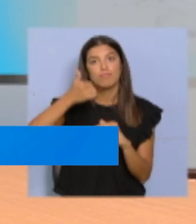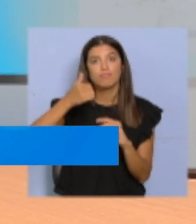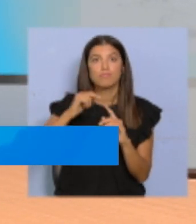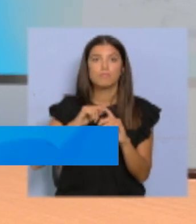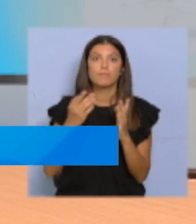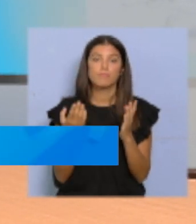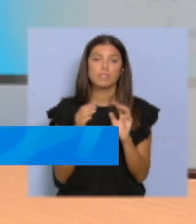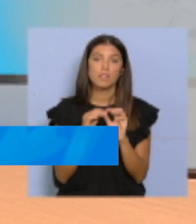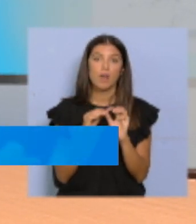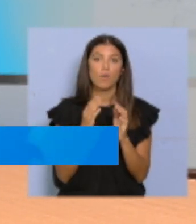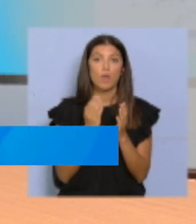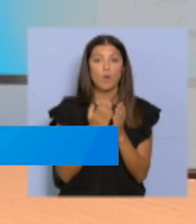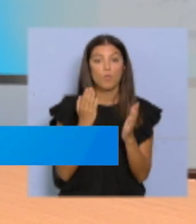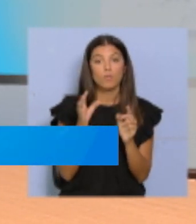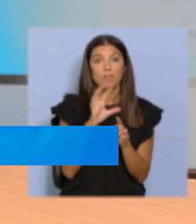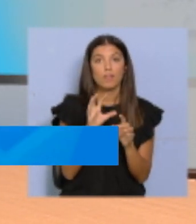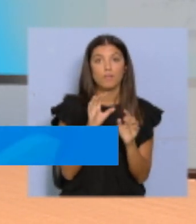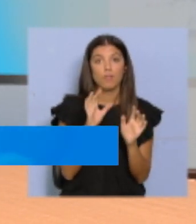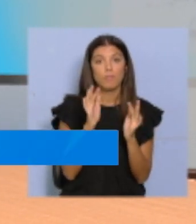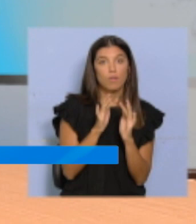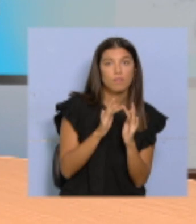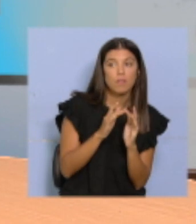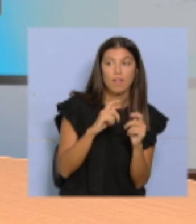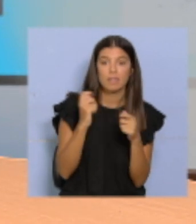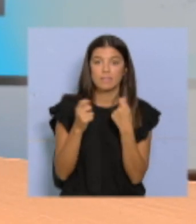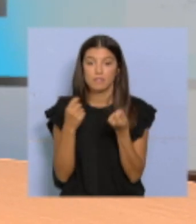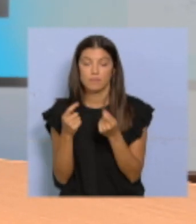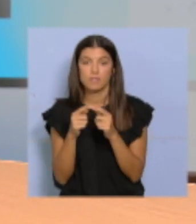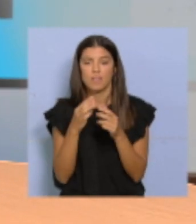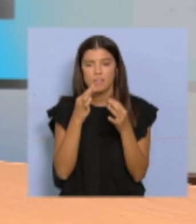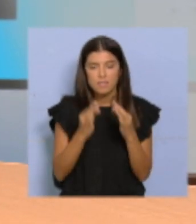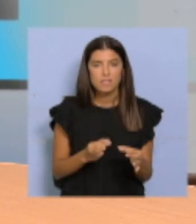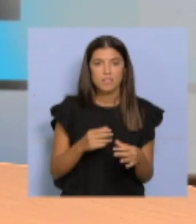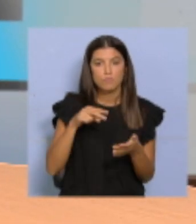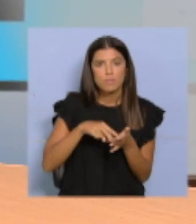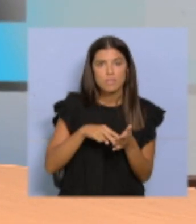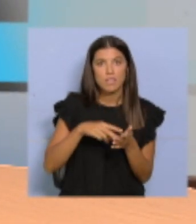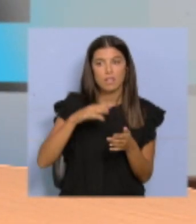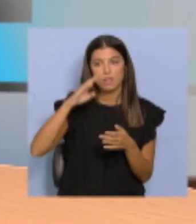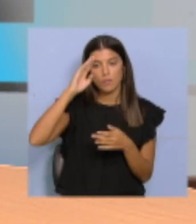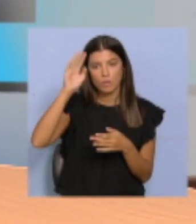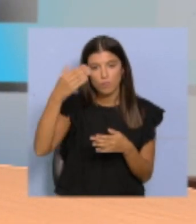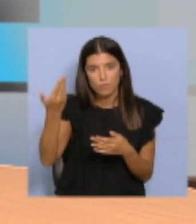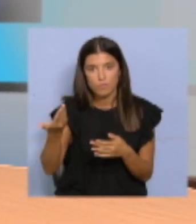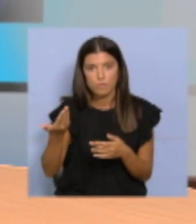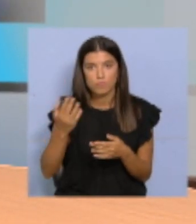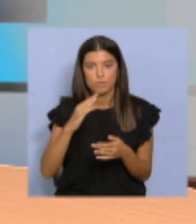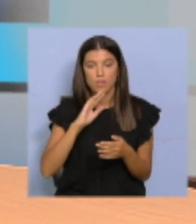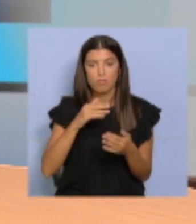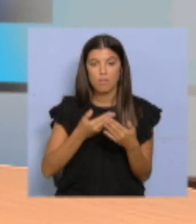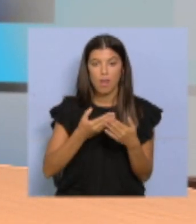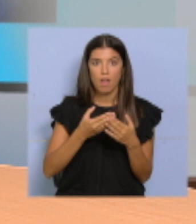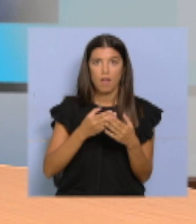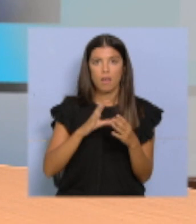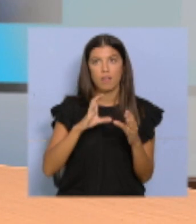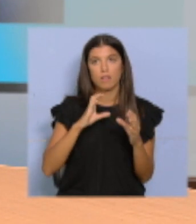de contactos e eventos. E a incerteza sobre o presente e o futuro faz com que o mundo das notícias faça